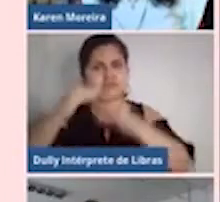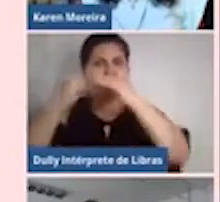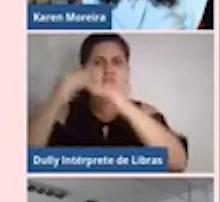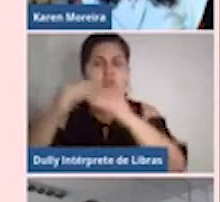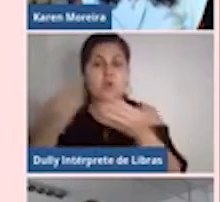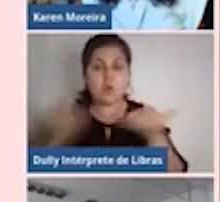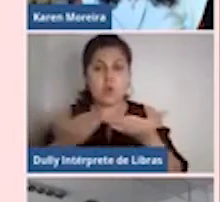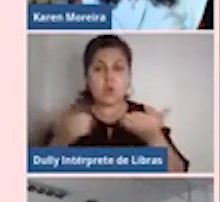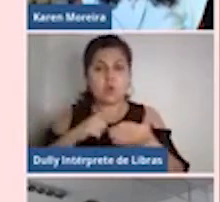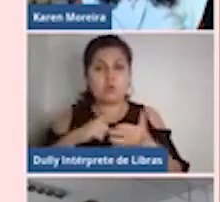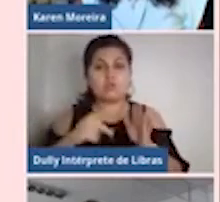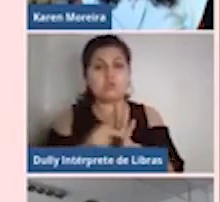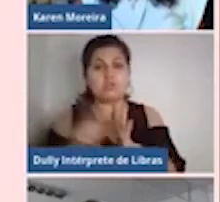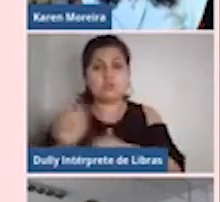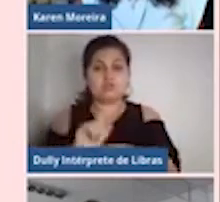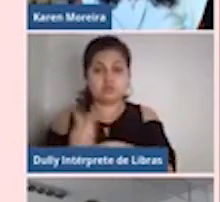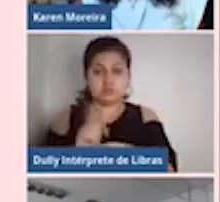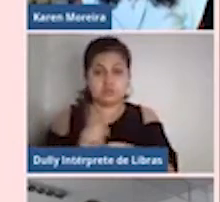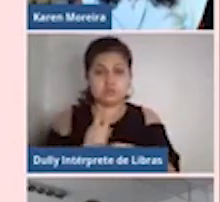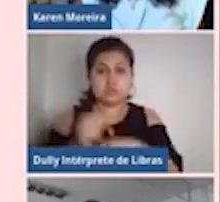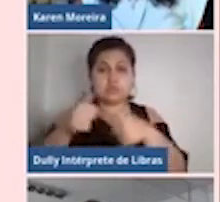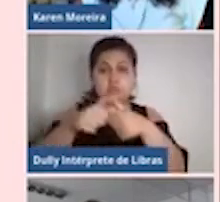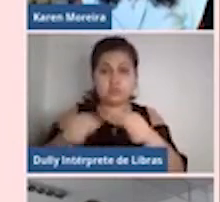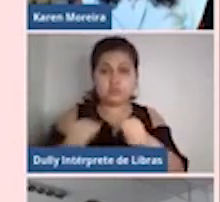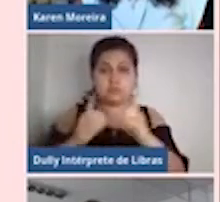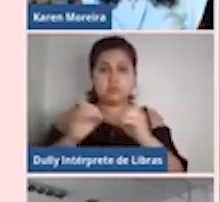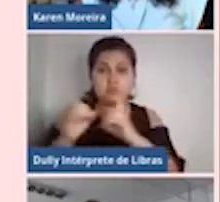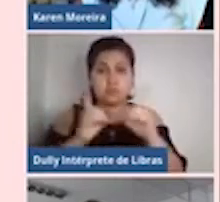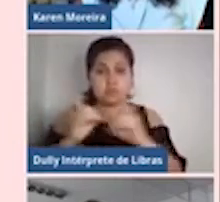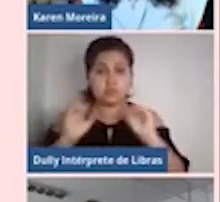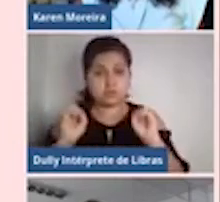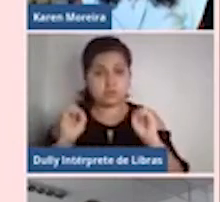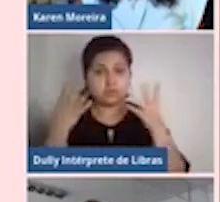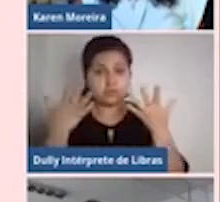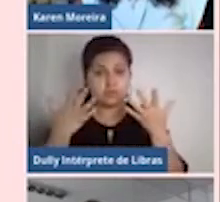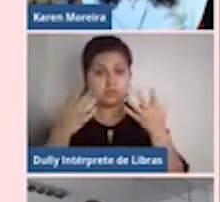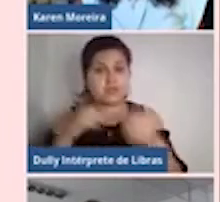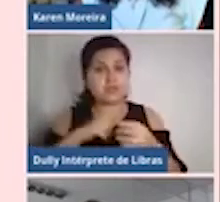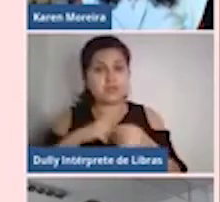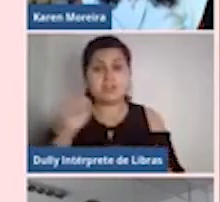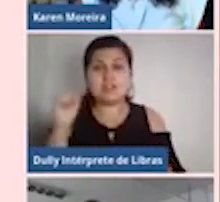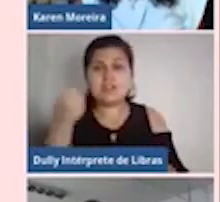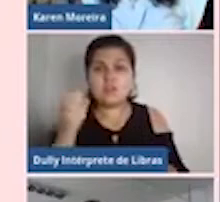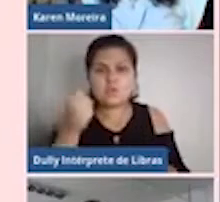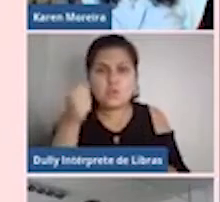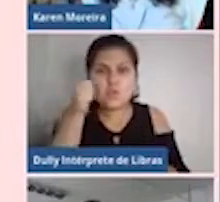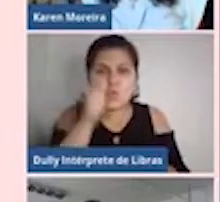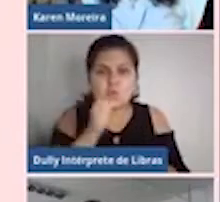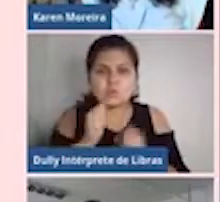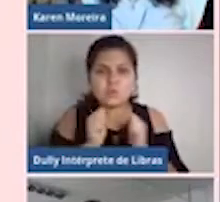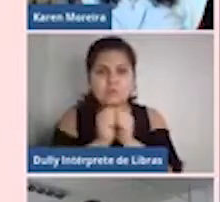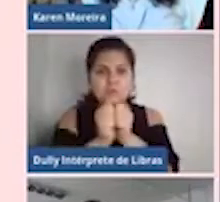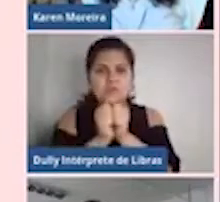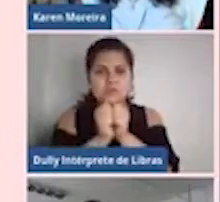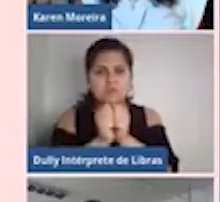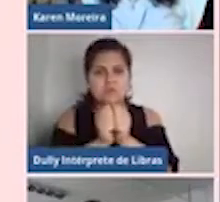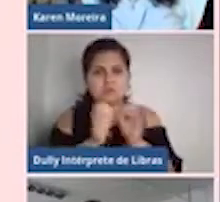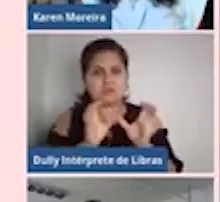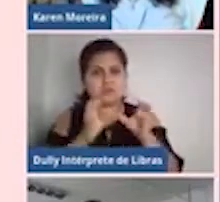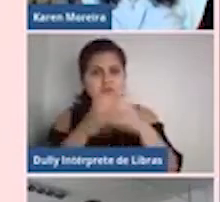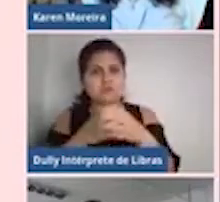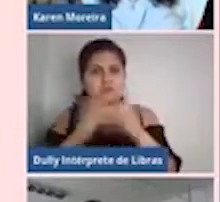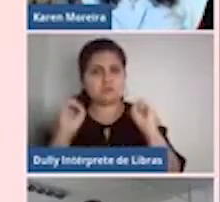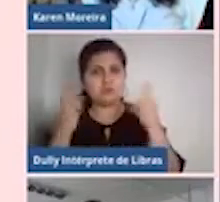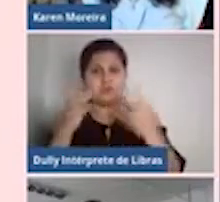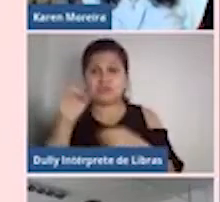eu tenho um cargo de gestão aqui, eu estou como coordenadora de eventos, e tenho 8 mulheres comigo, nós somos um time de eventos, nós somos